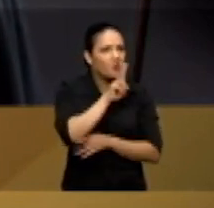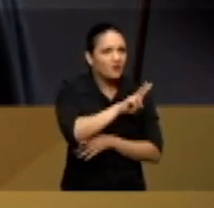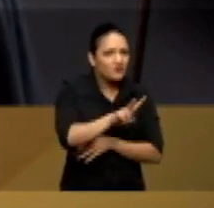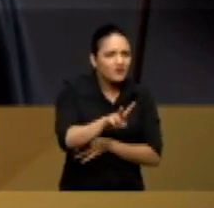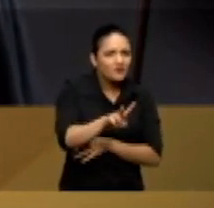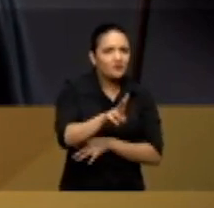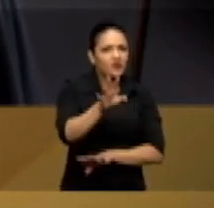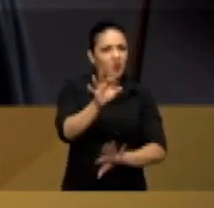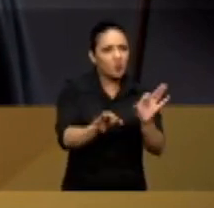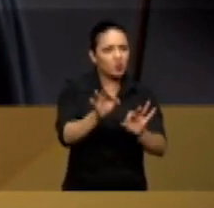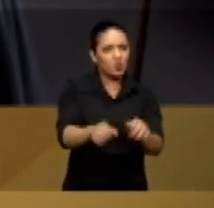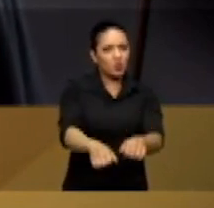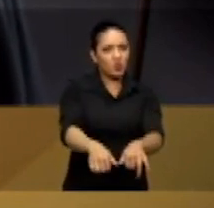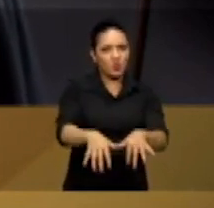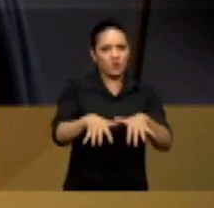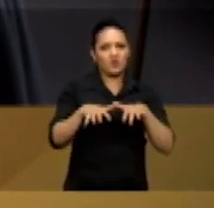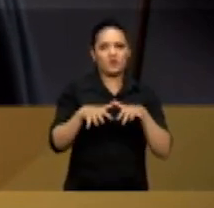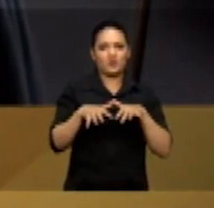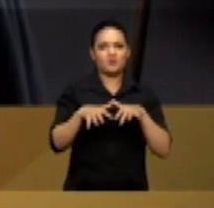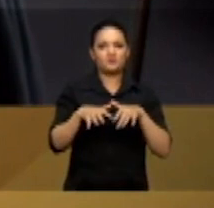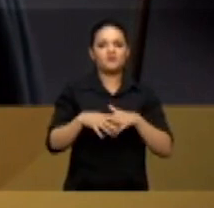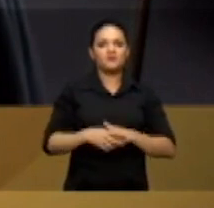de julgamento.